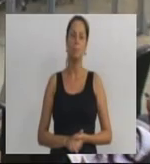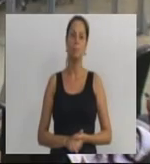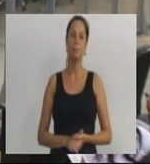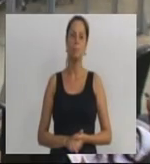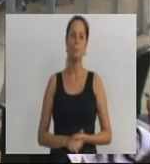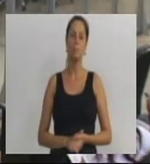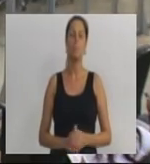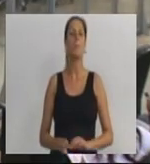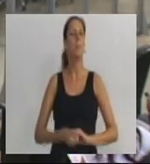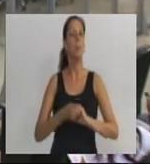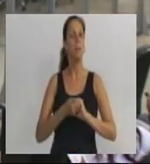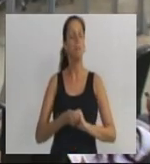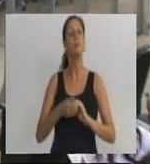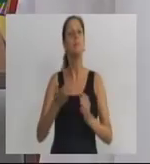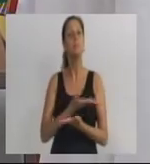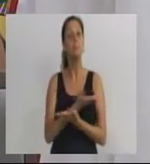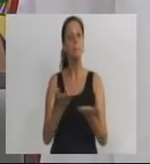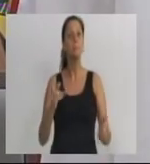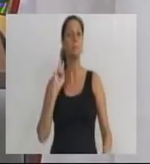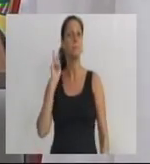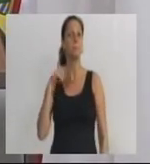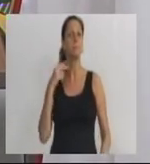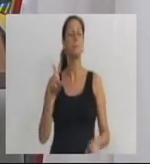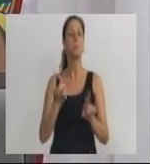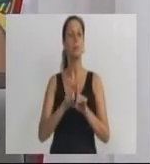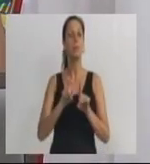Cumprimentando os senhores vereadores, comunidade que nos assiste,